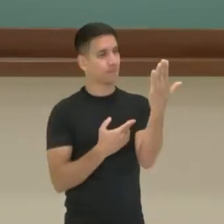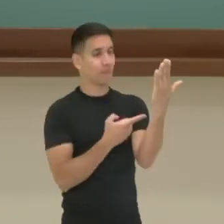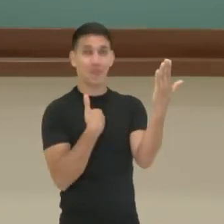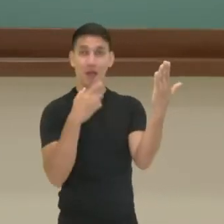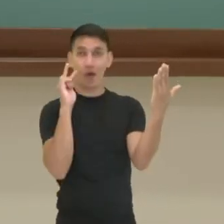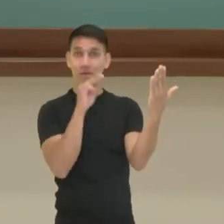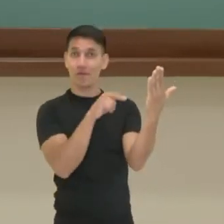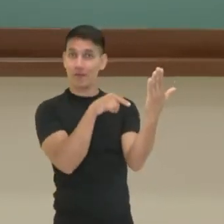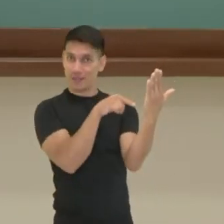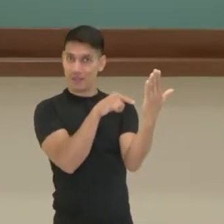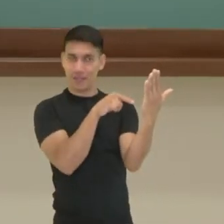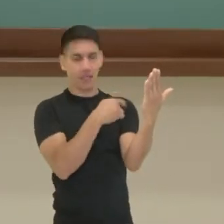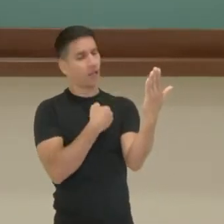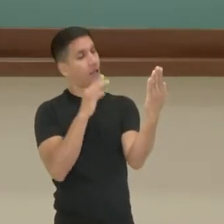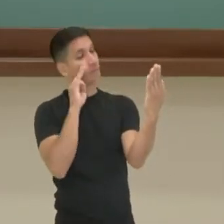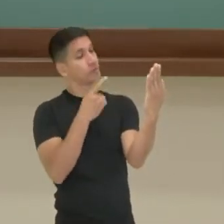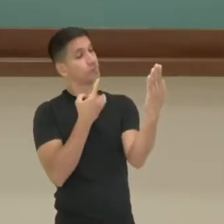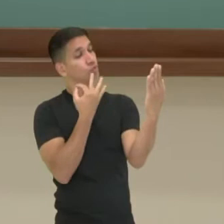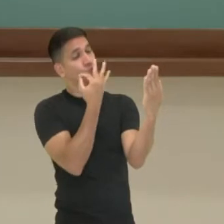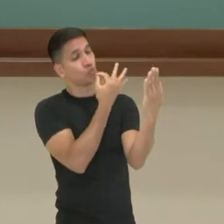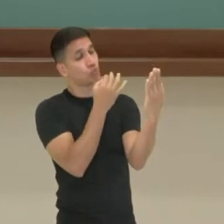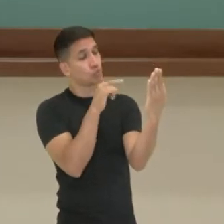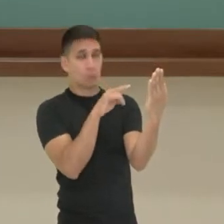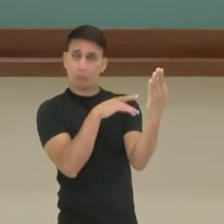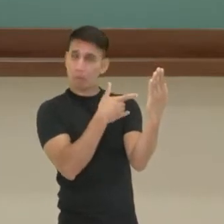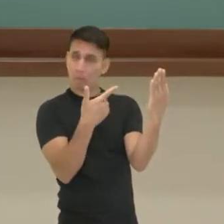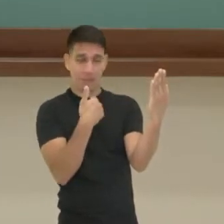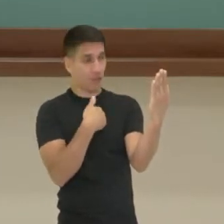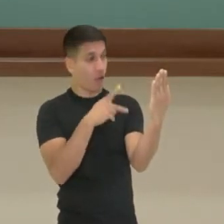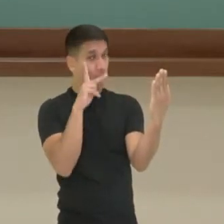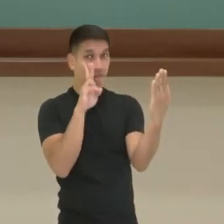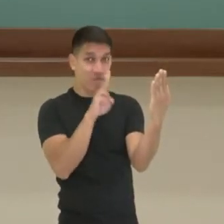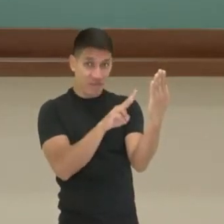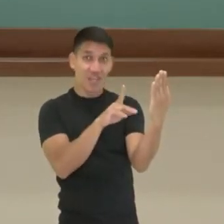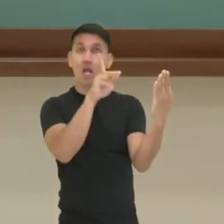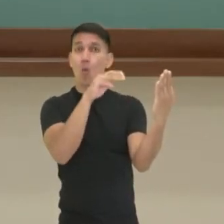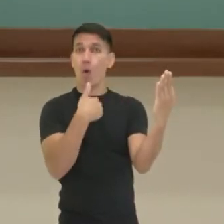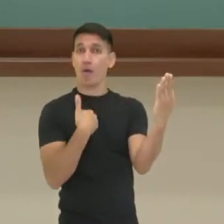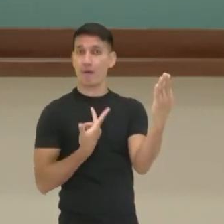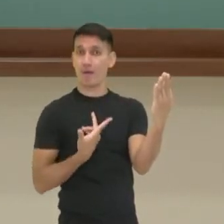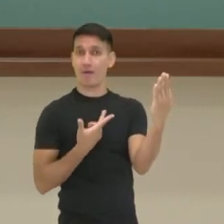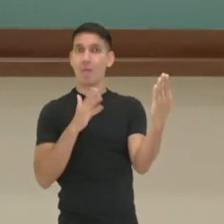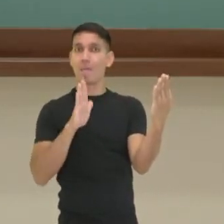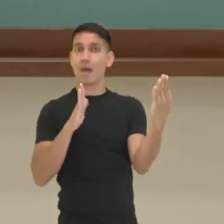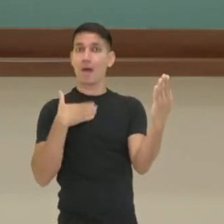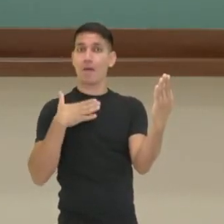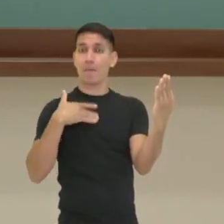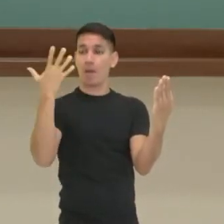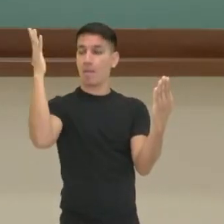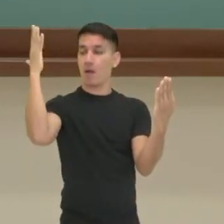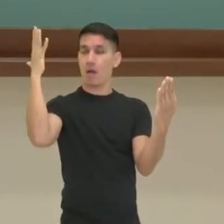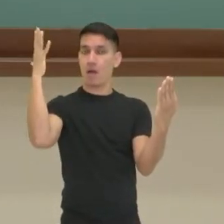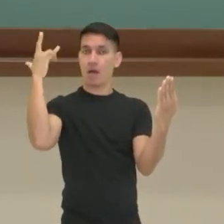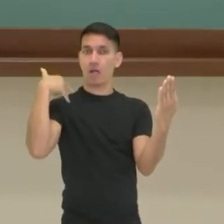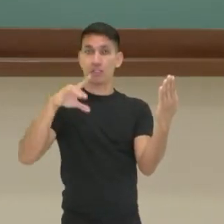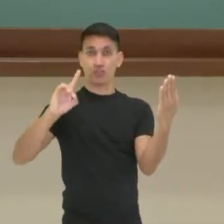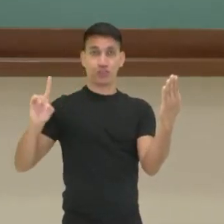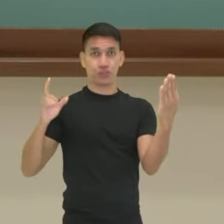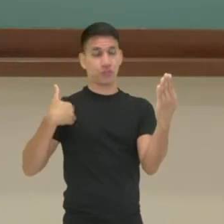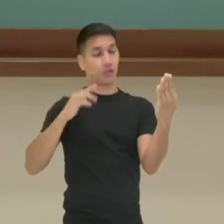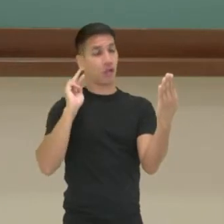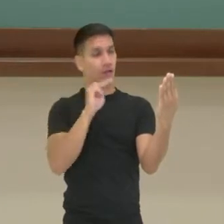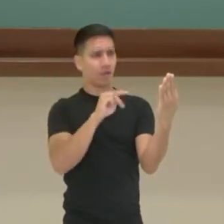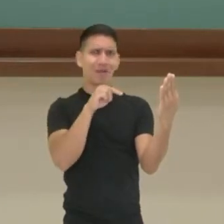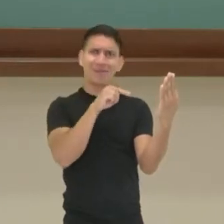espelho, eu me vejo exatamente como eu sou. No entanto, o meu braço direito aparece